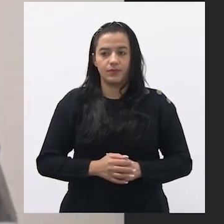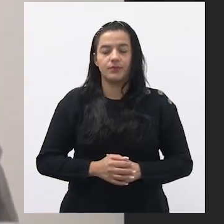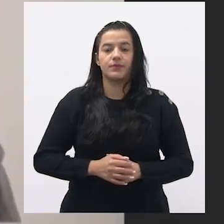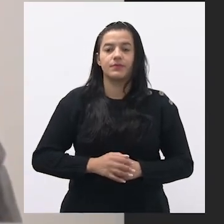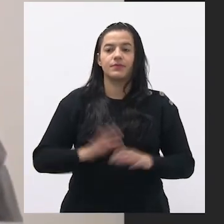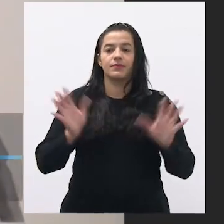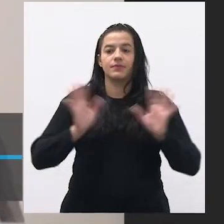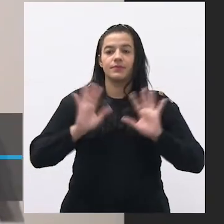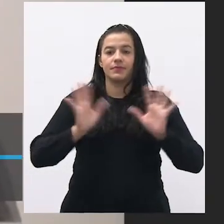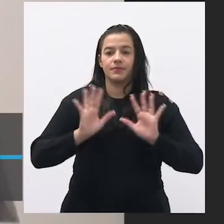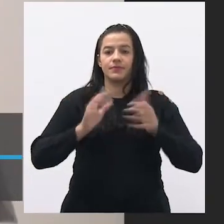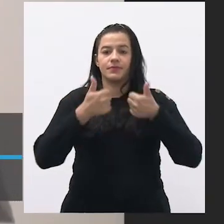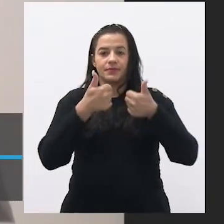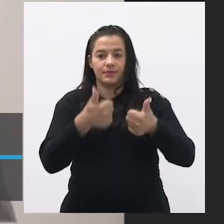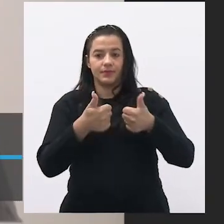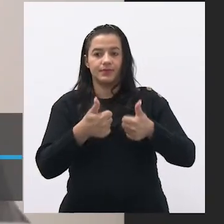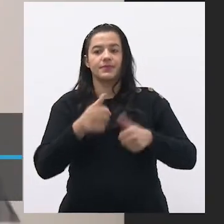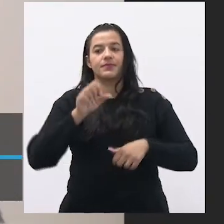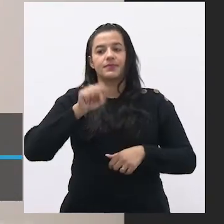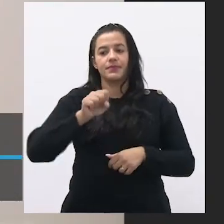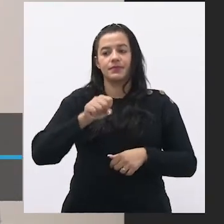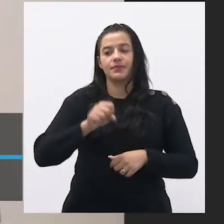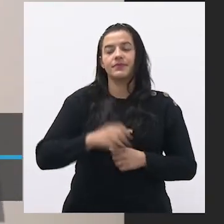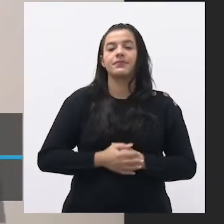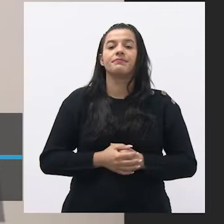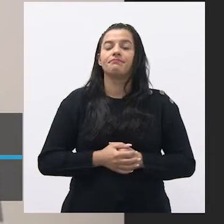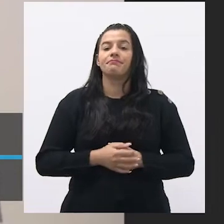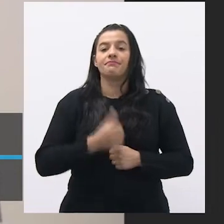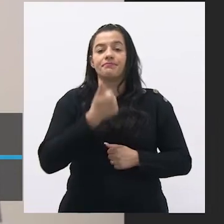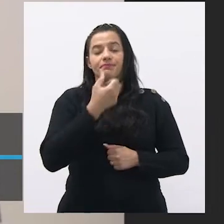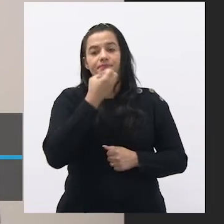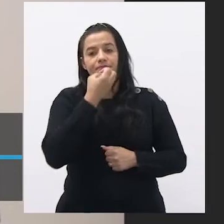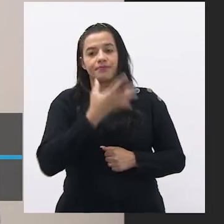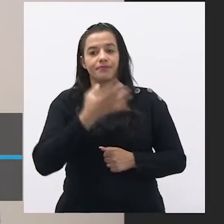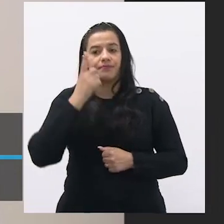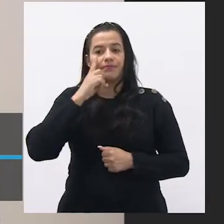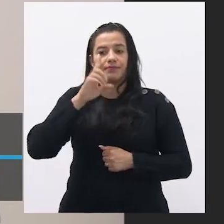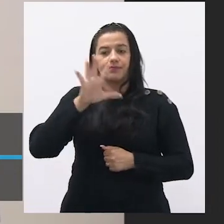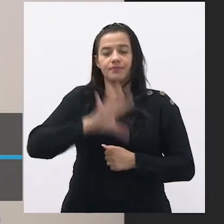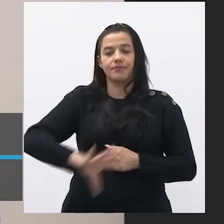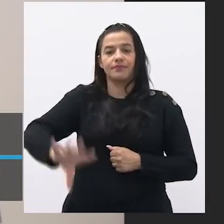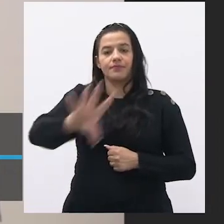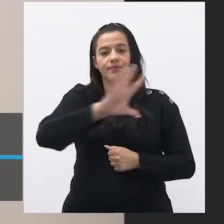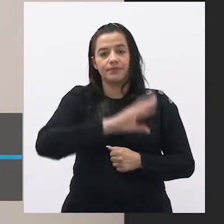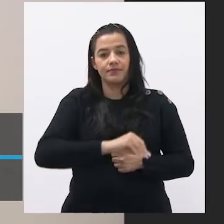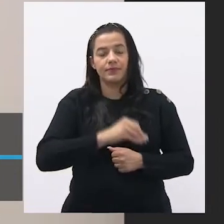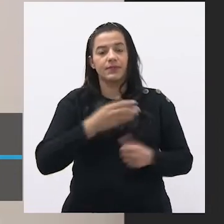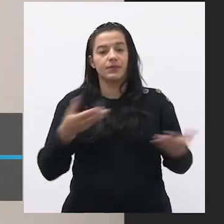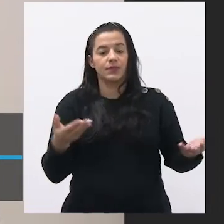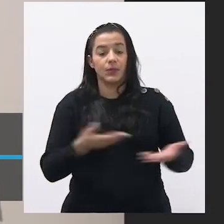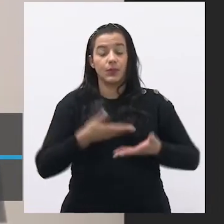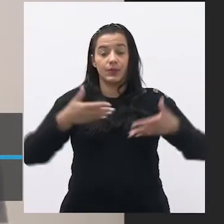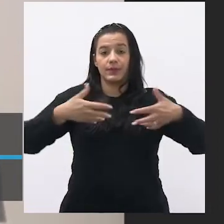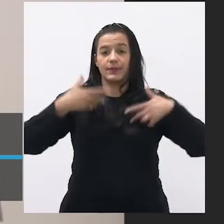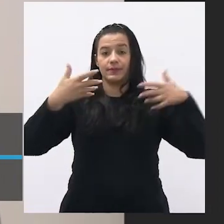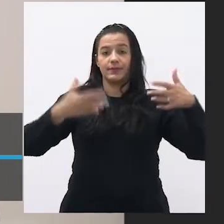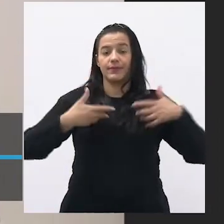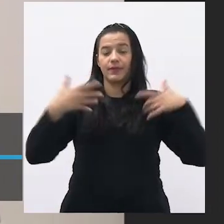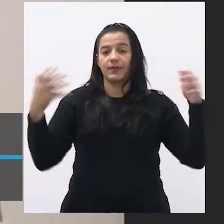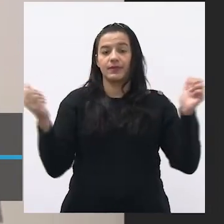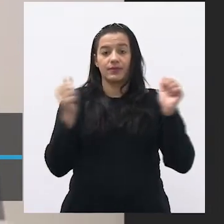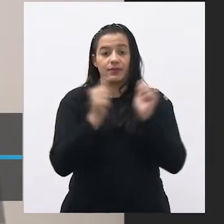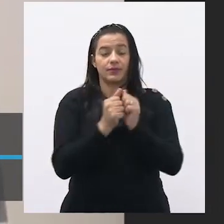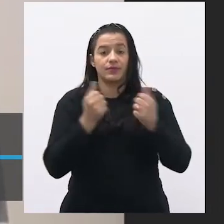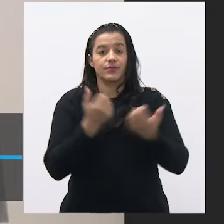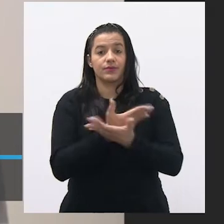Olá, estão me ouvindo? Sim. Bom dia a todas e todos. É com muita alegria que eu estou aqui com vocês, Conviva,